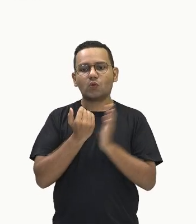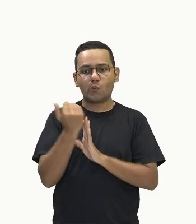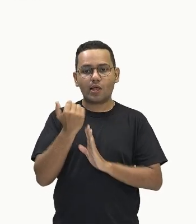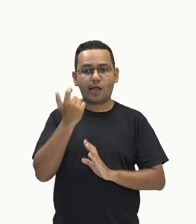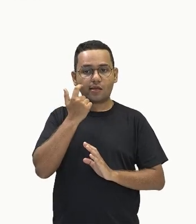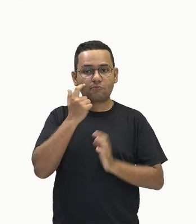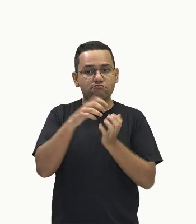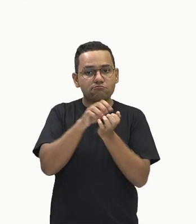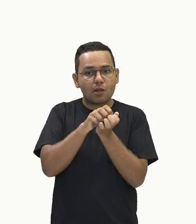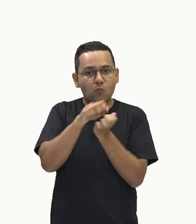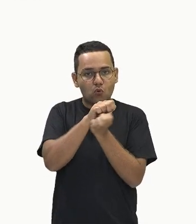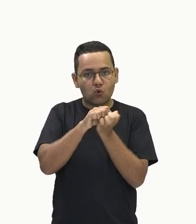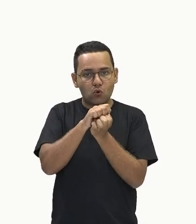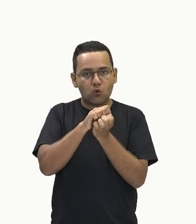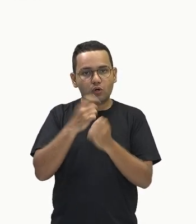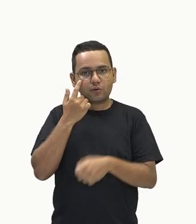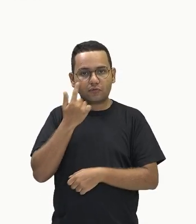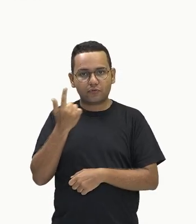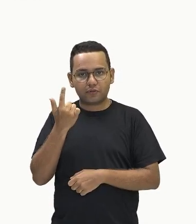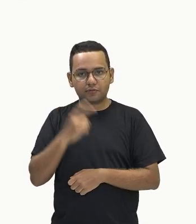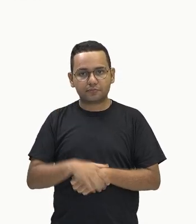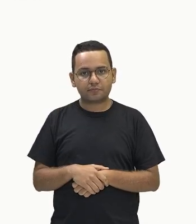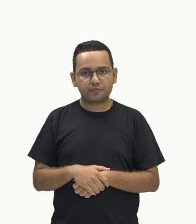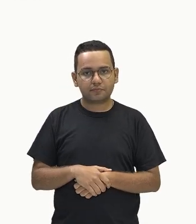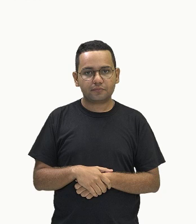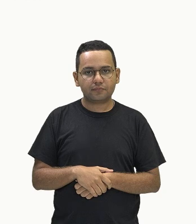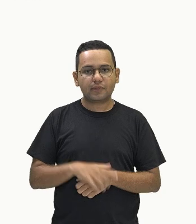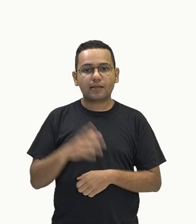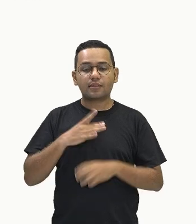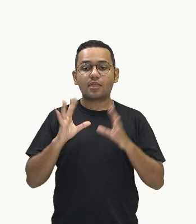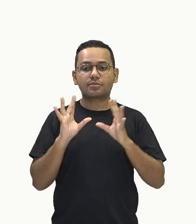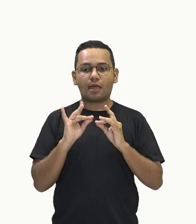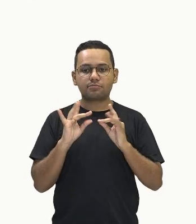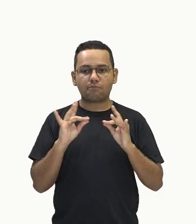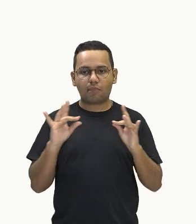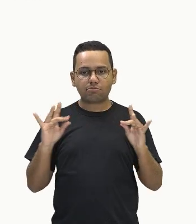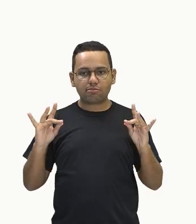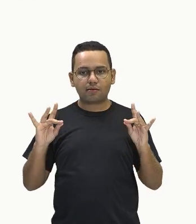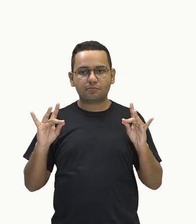enzima amilase, que está presente na saliva